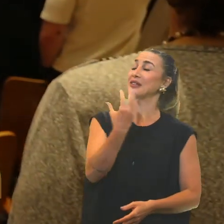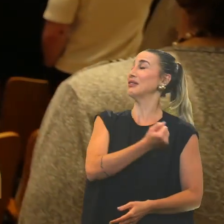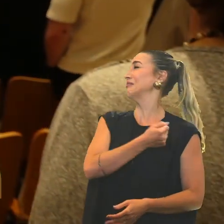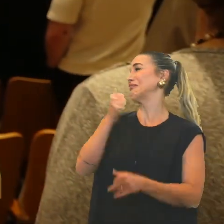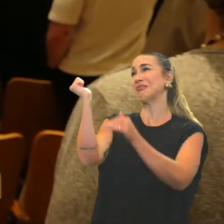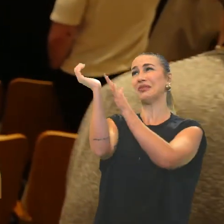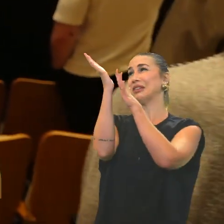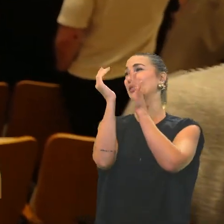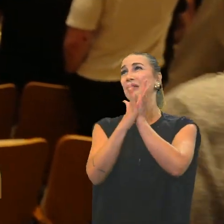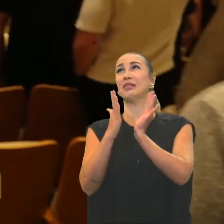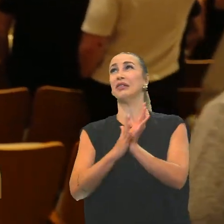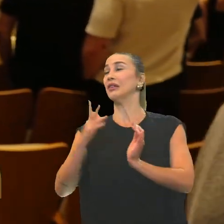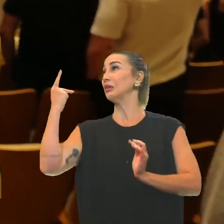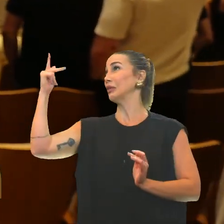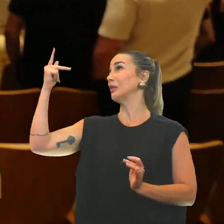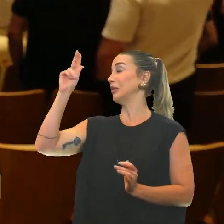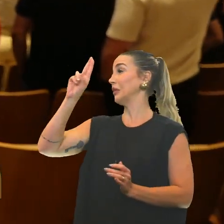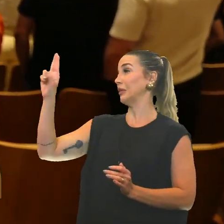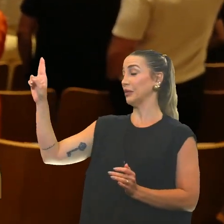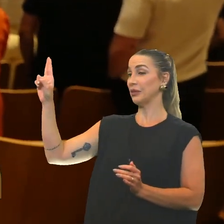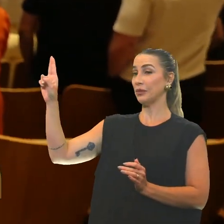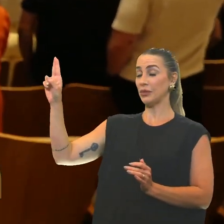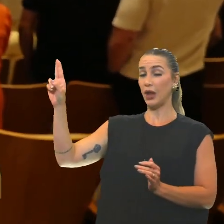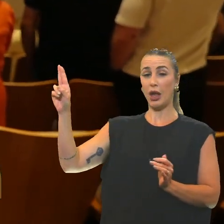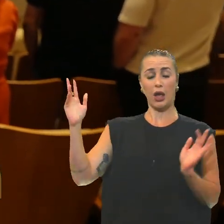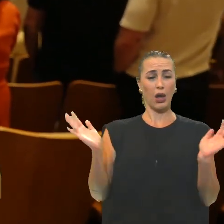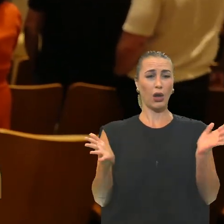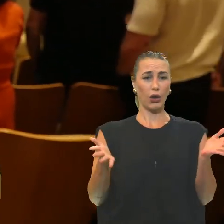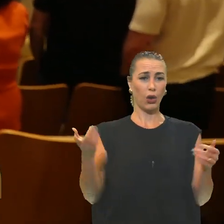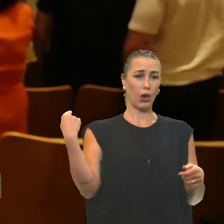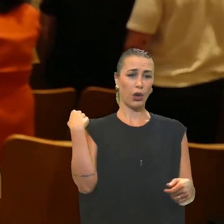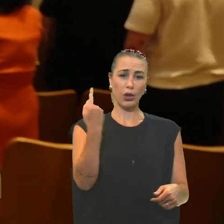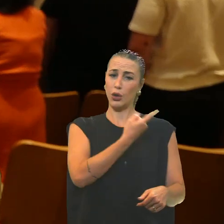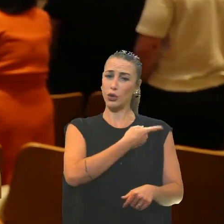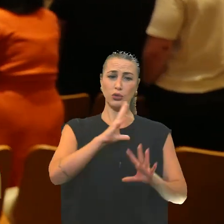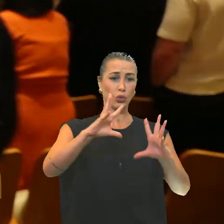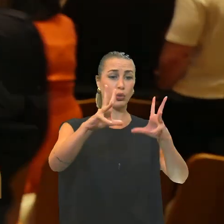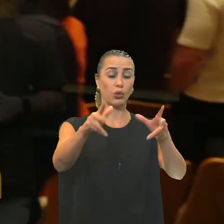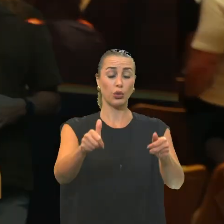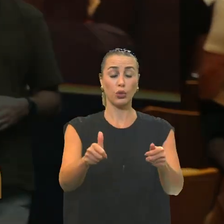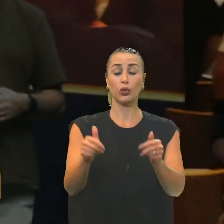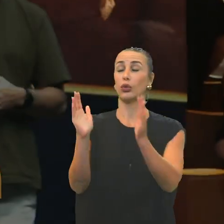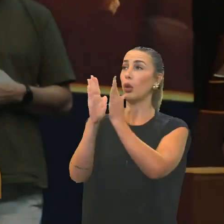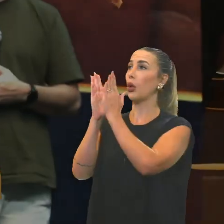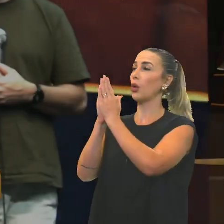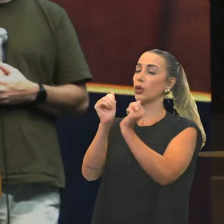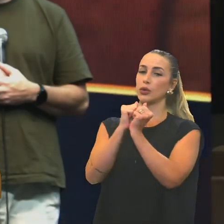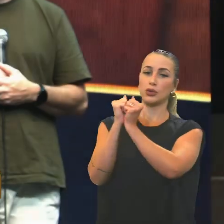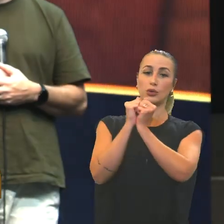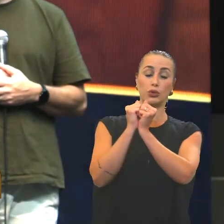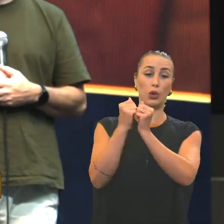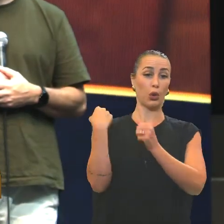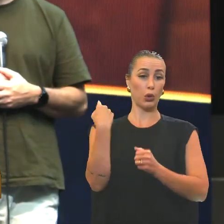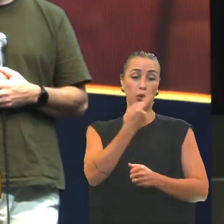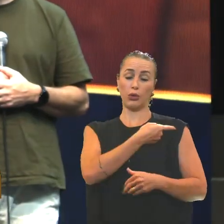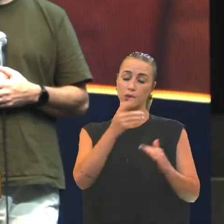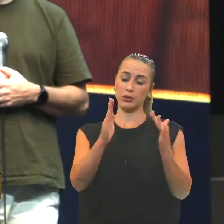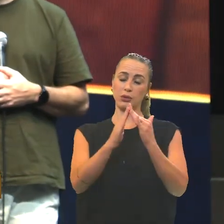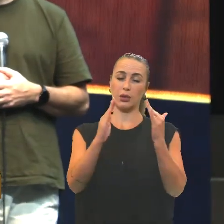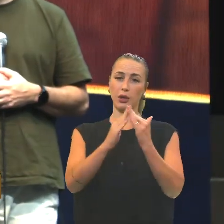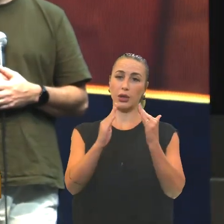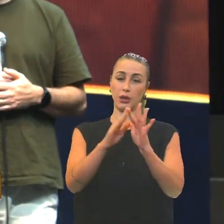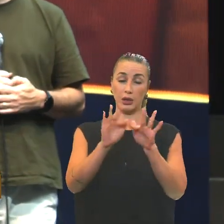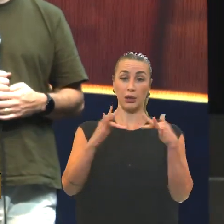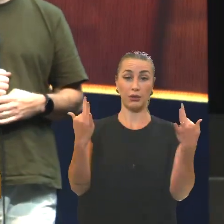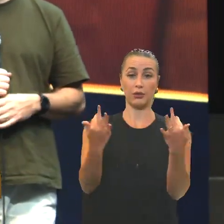vai orar junto agora pelas nossas casas e famílias. Eu quero também já convidar os meus colegas pastores para virem aqui.